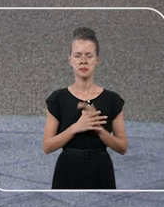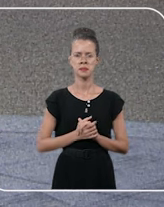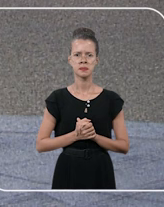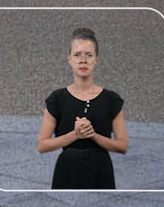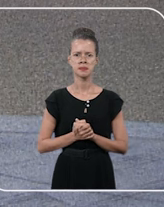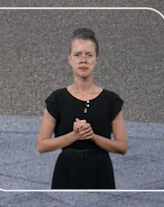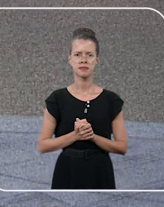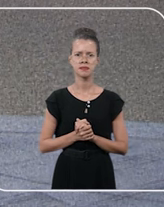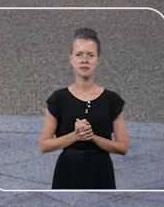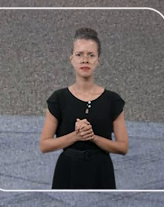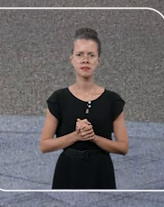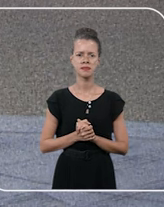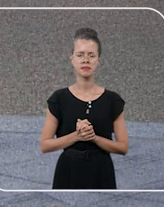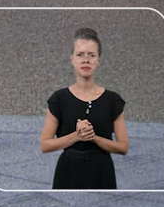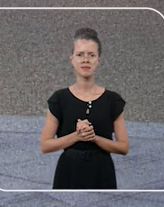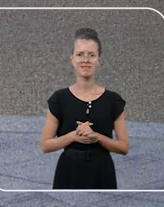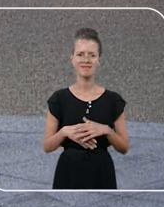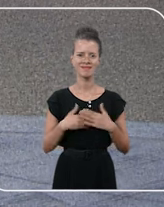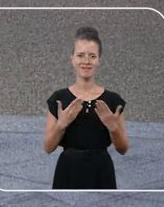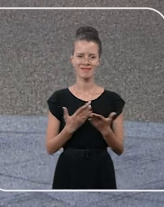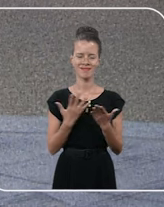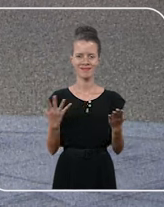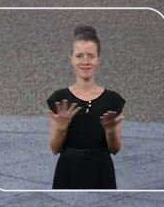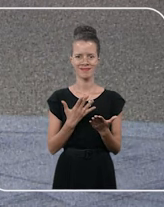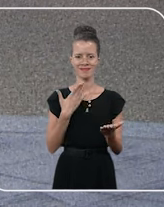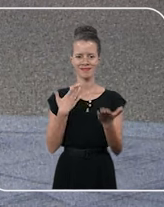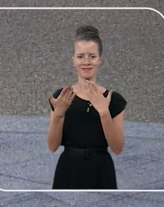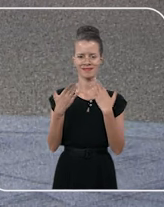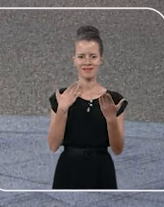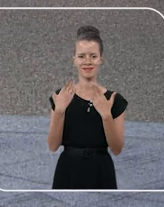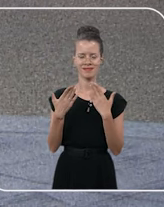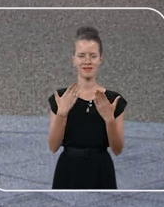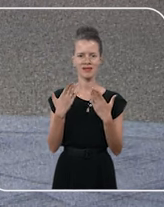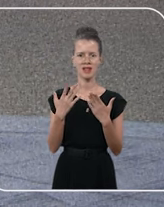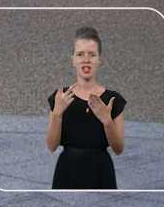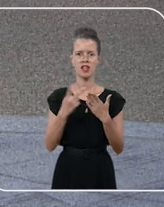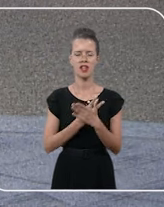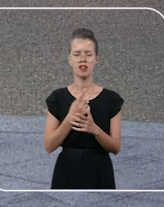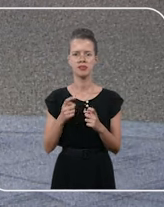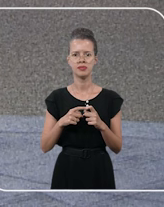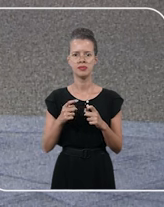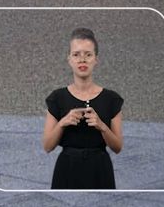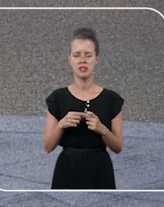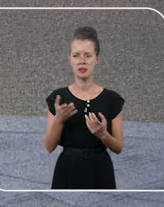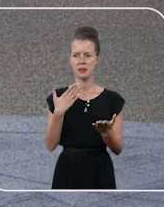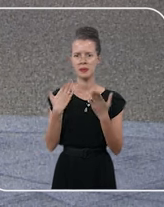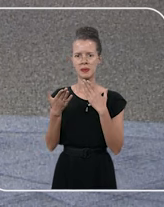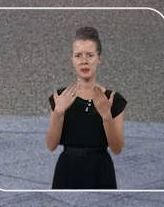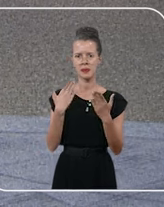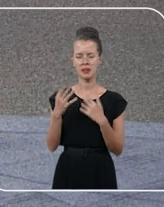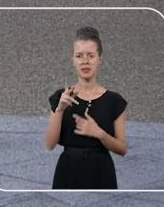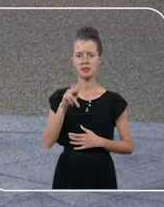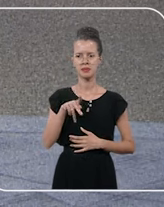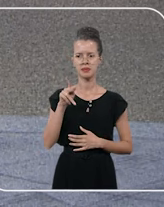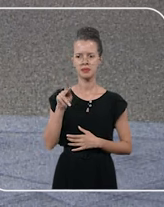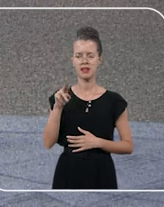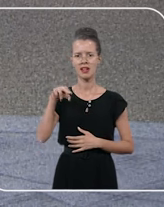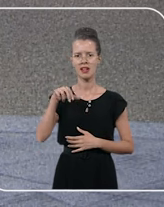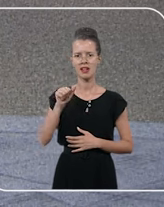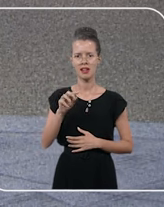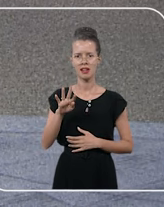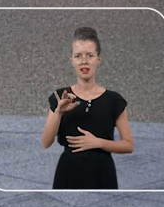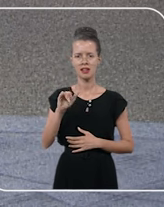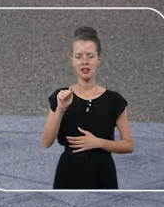Bom, é isso. Hoje nós conversamos sobre erro médico. Tive a honra de entrevistar a professora e advogada Natália Bastos do